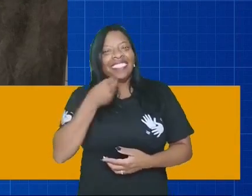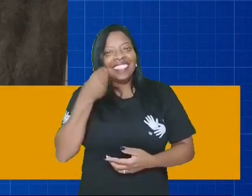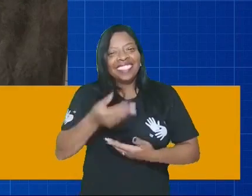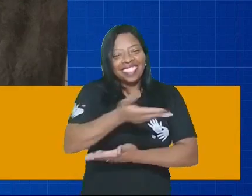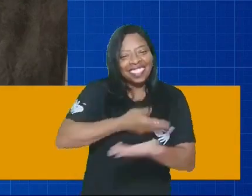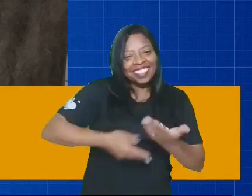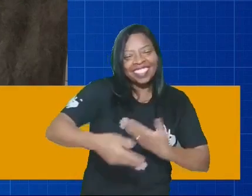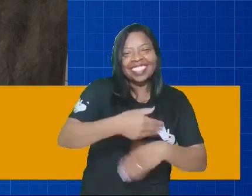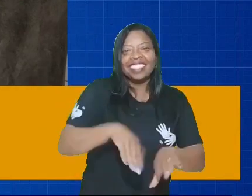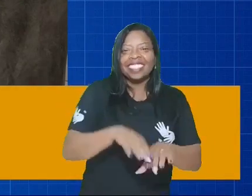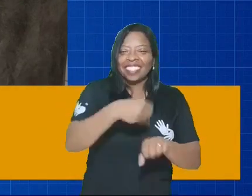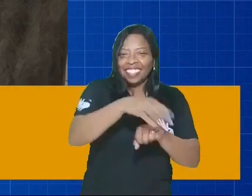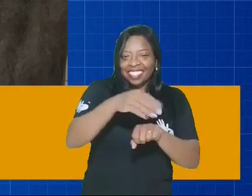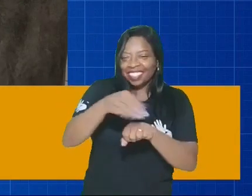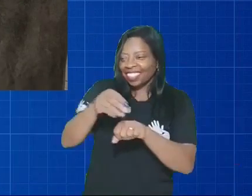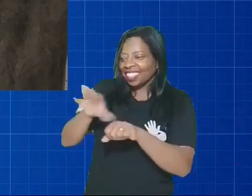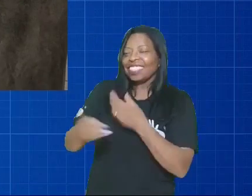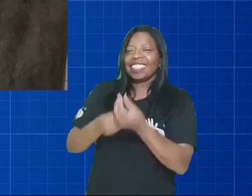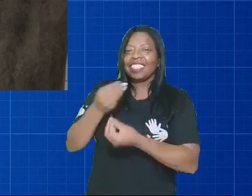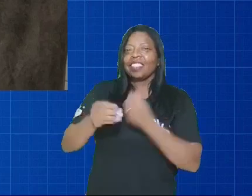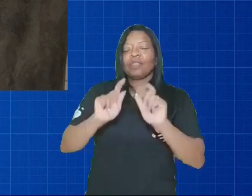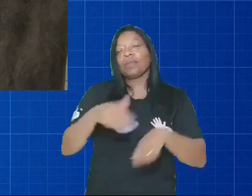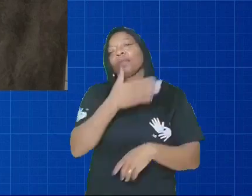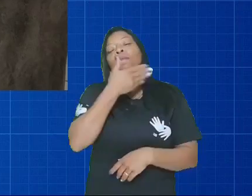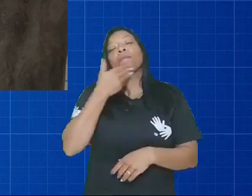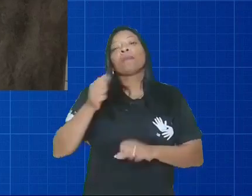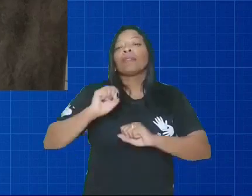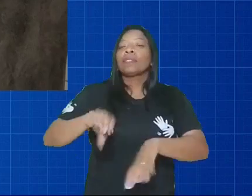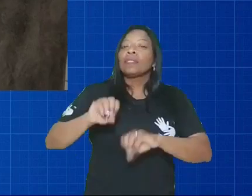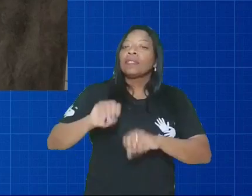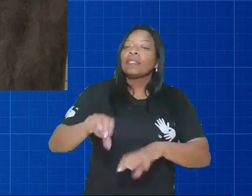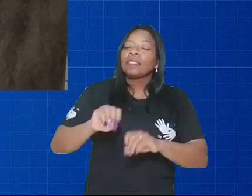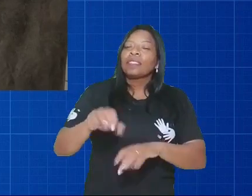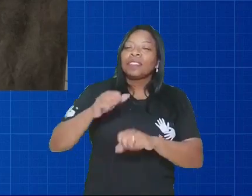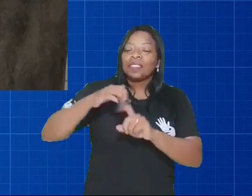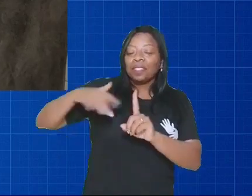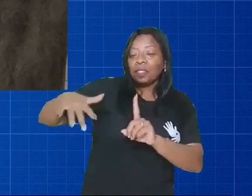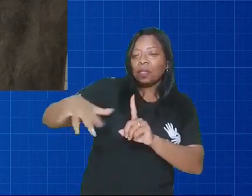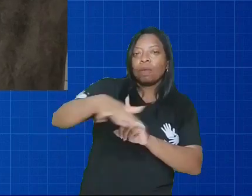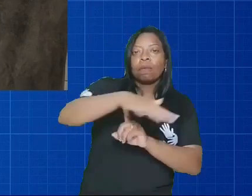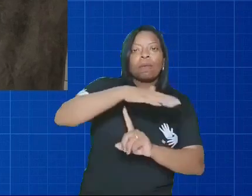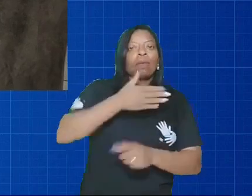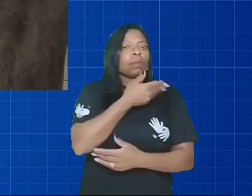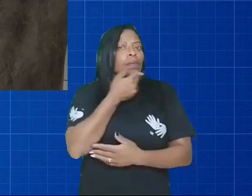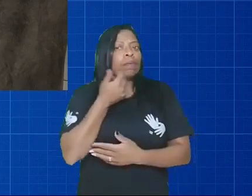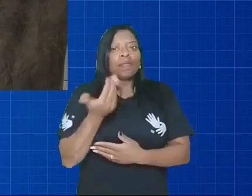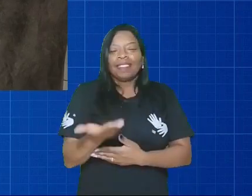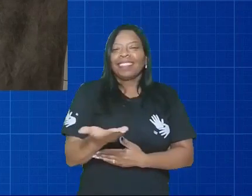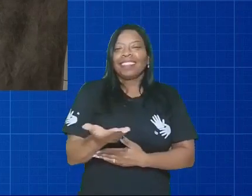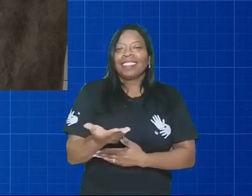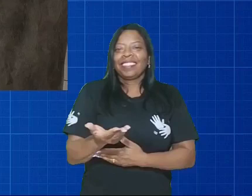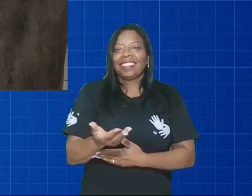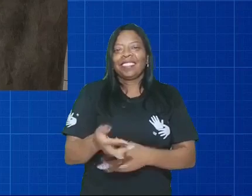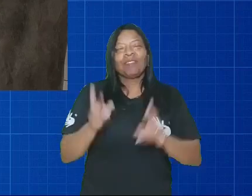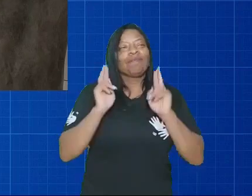e ensinar as pessoas como a gente puder fazer a educação ambiental de forma mais ampla, mais democrática, mais crítica. Então vamos torcer para